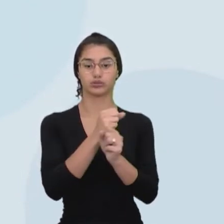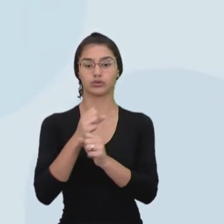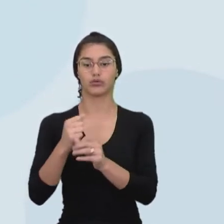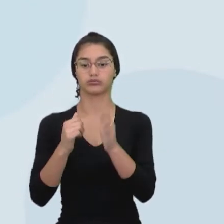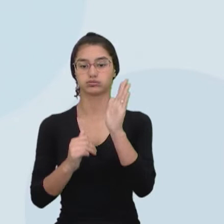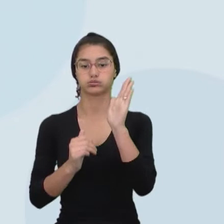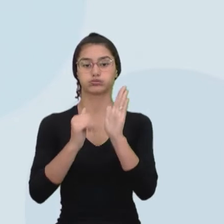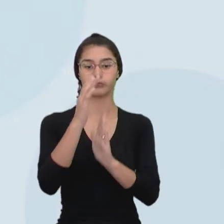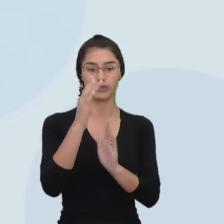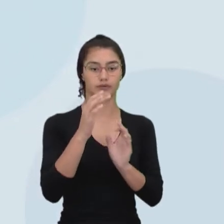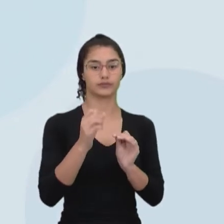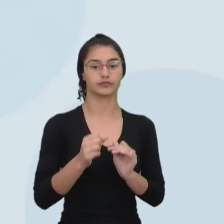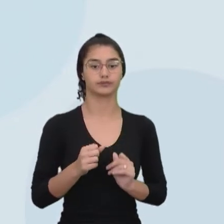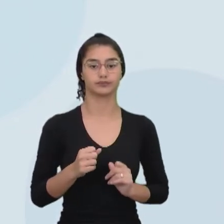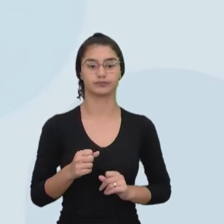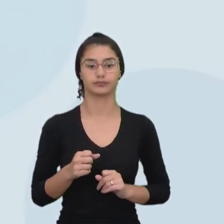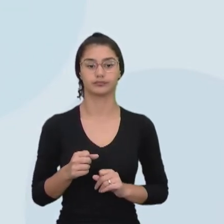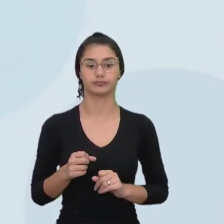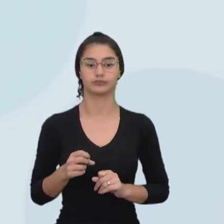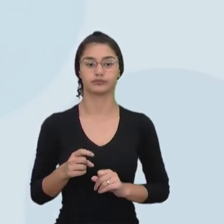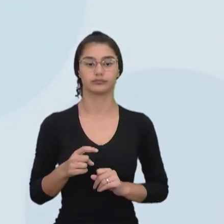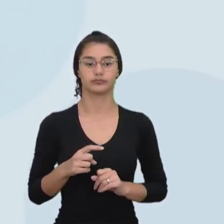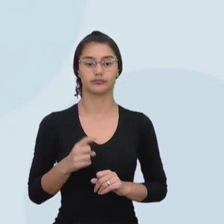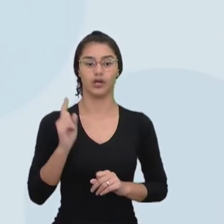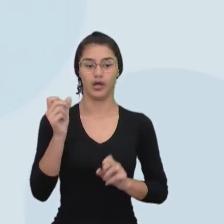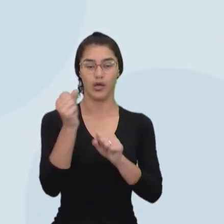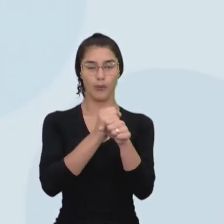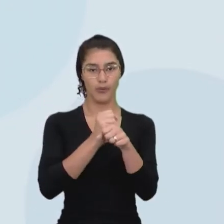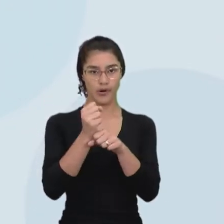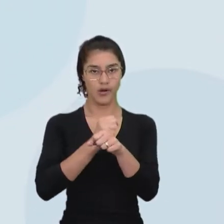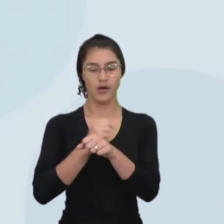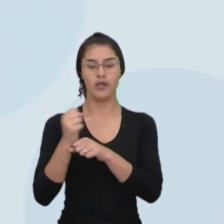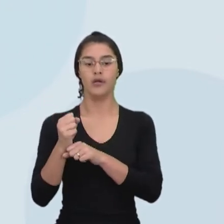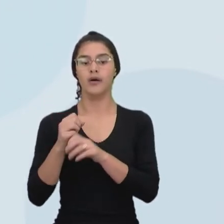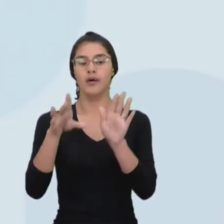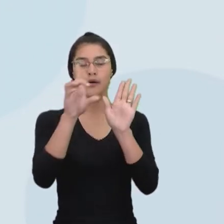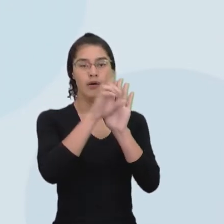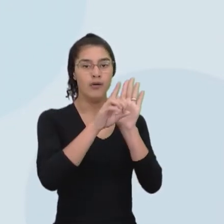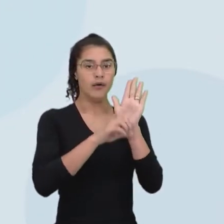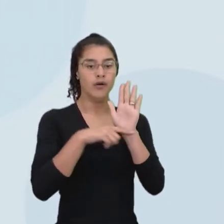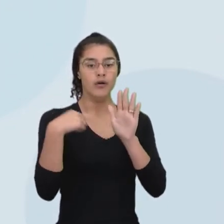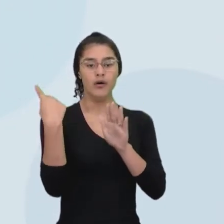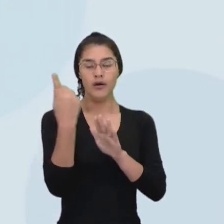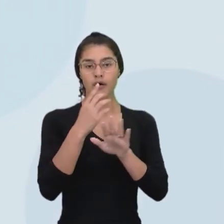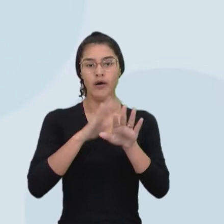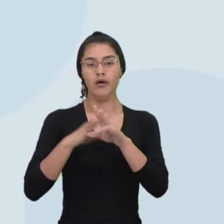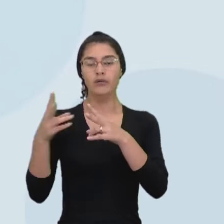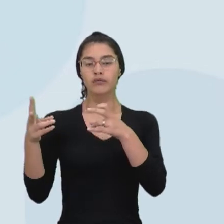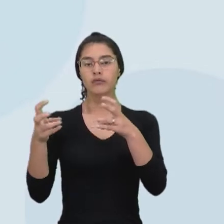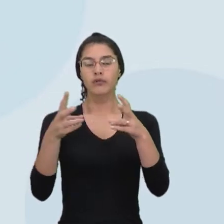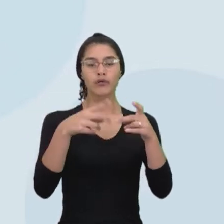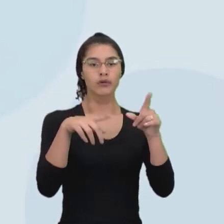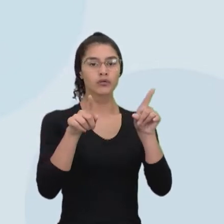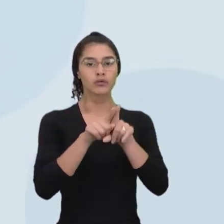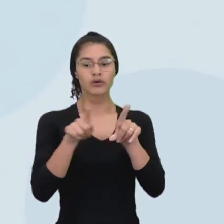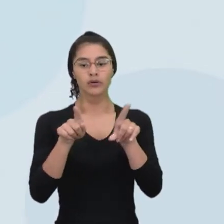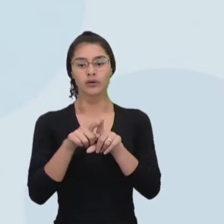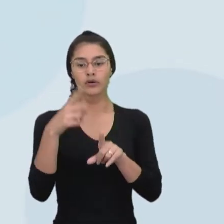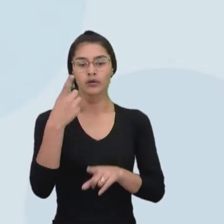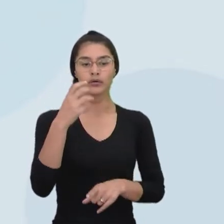né? Quilograma por hectare é anual, tá? Esses dados aqui, a gente vai observando aqui, né,